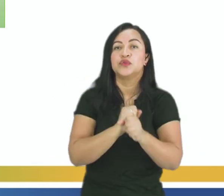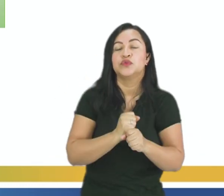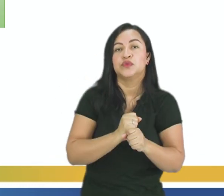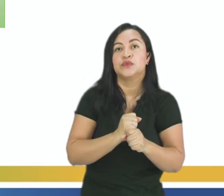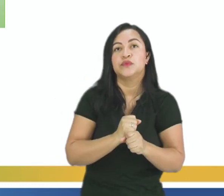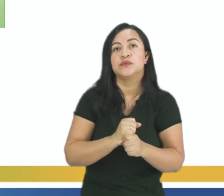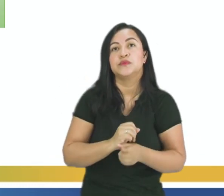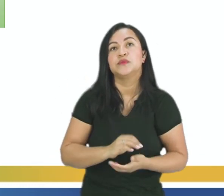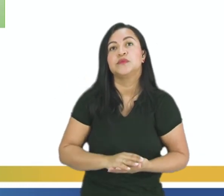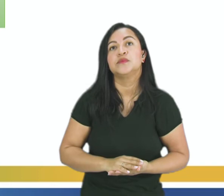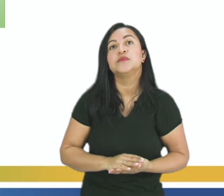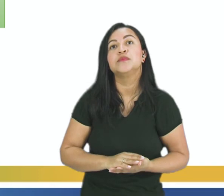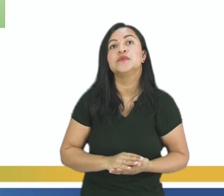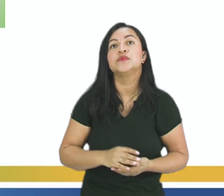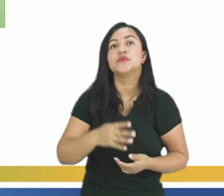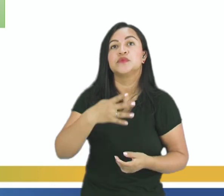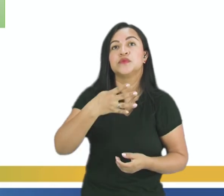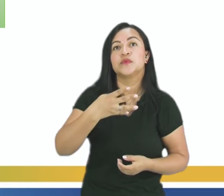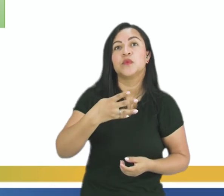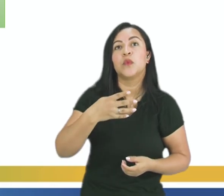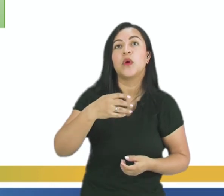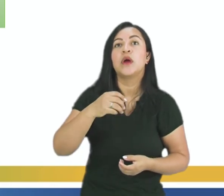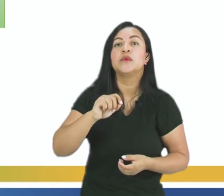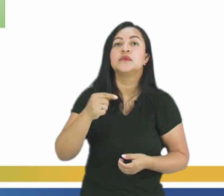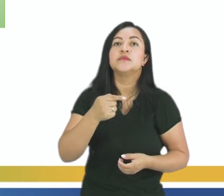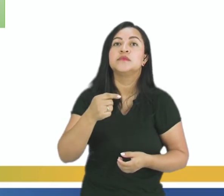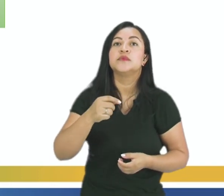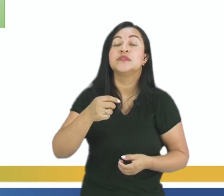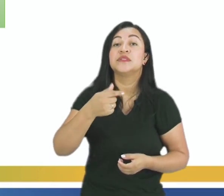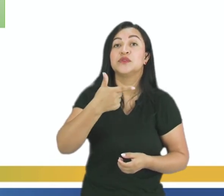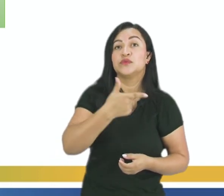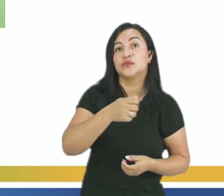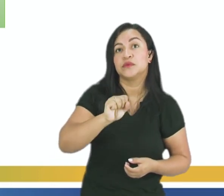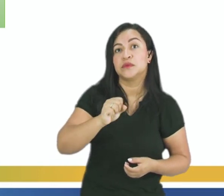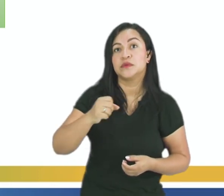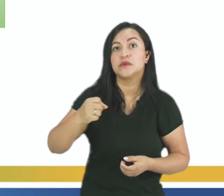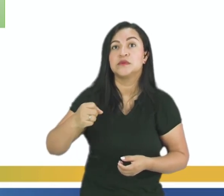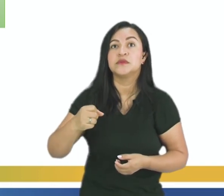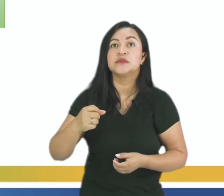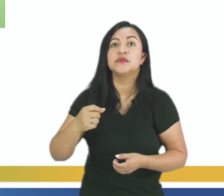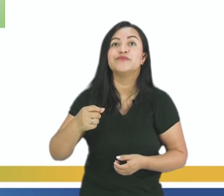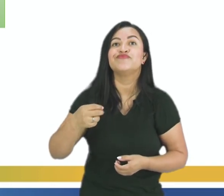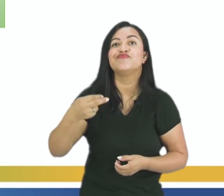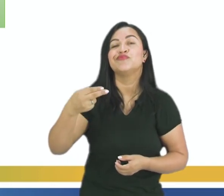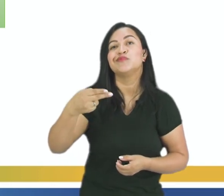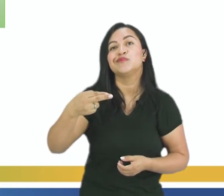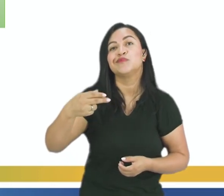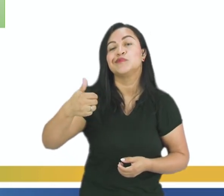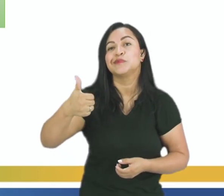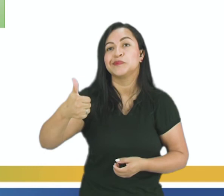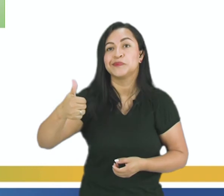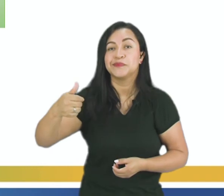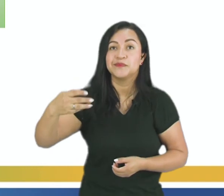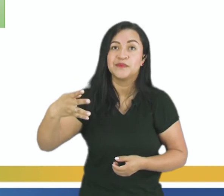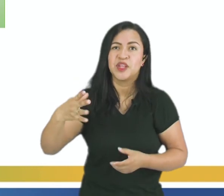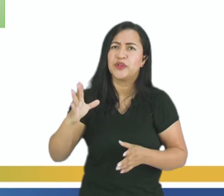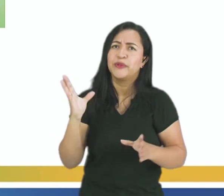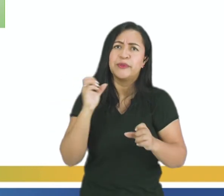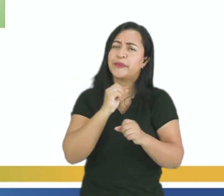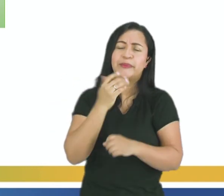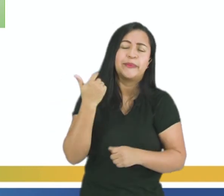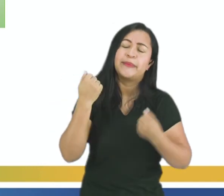equações. 4s com menos 2s é 2s e 2b com menos 2b é 0b, portanto nem precisa